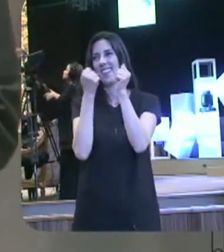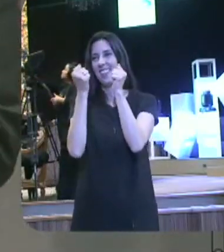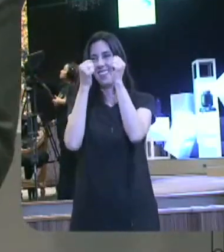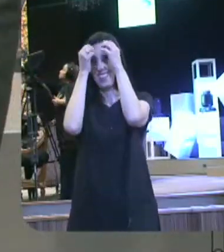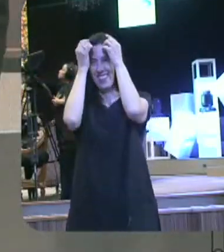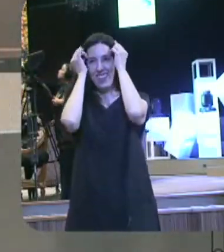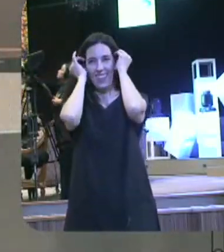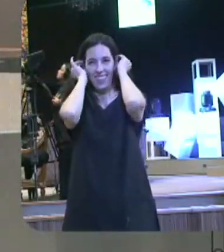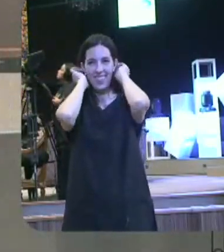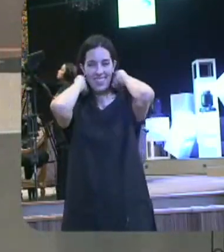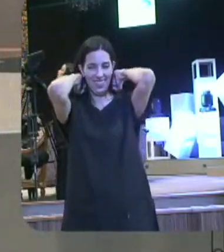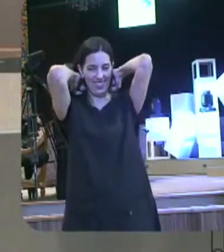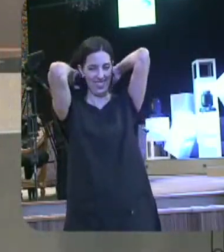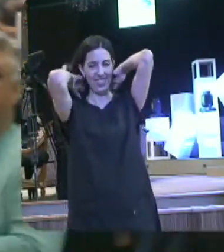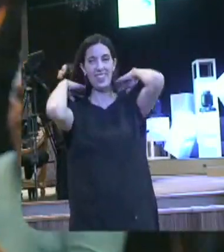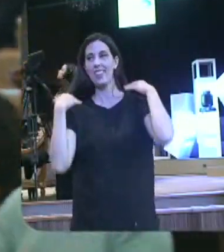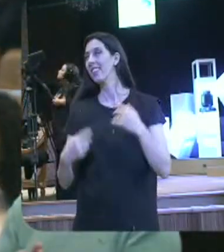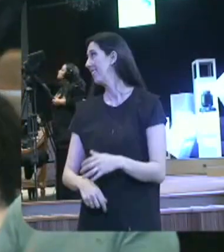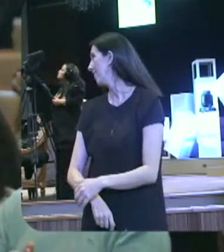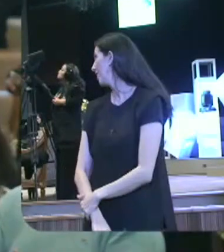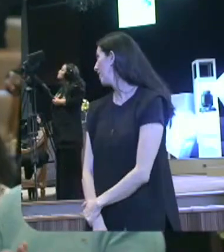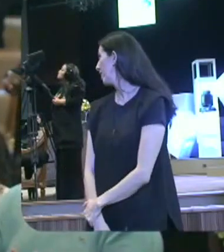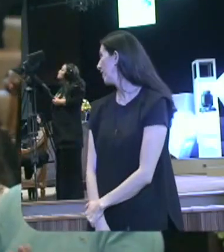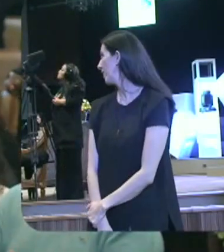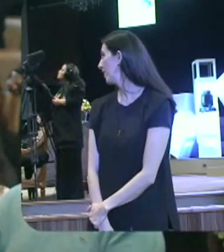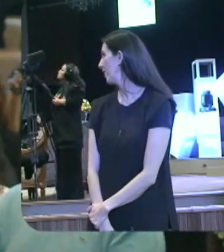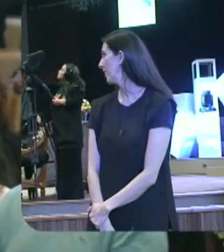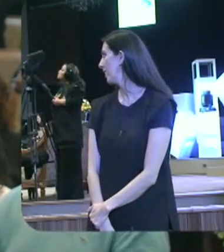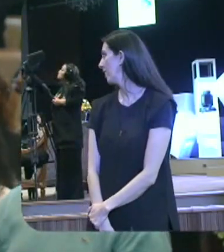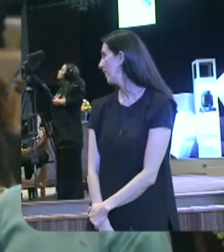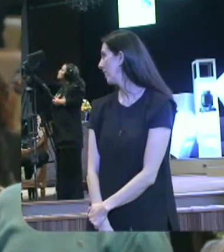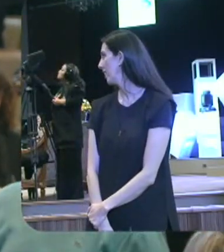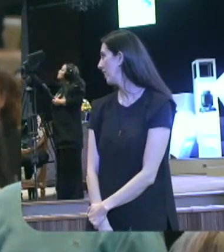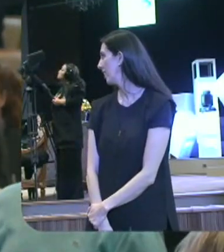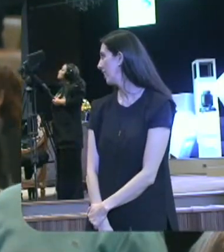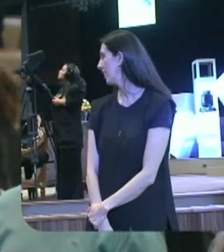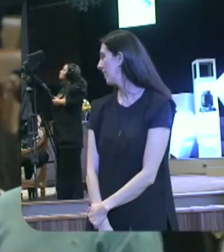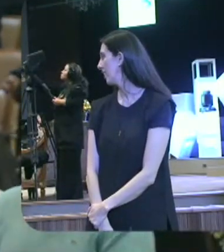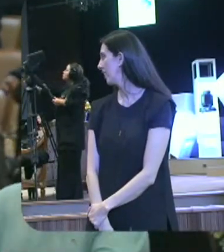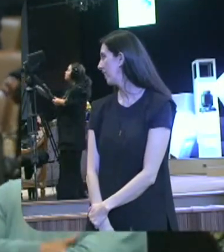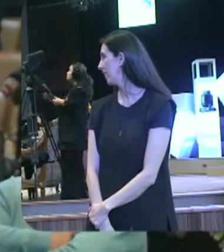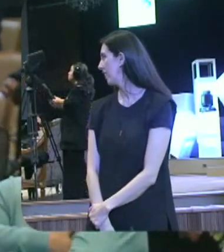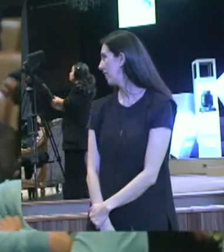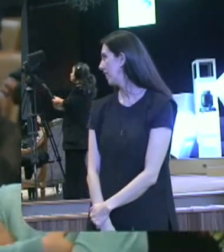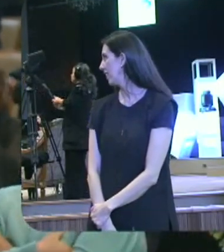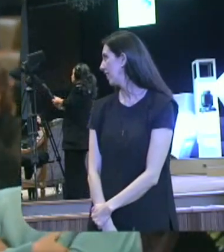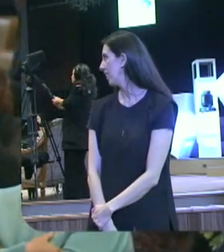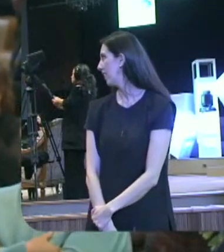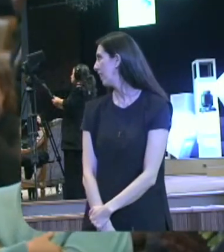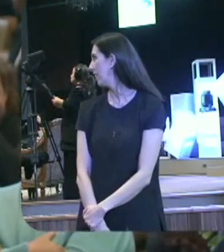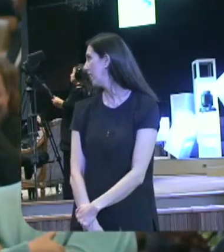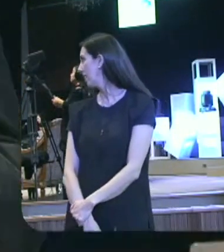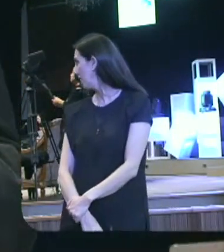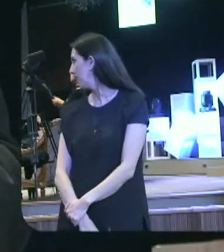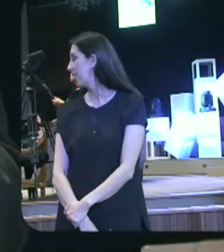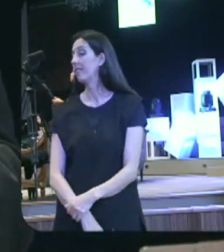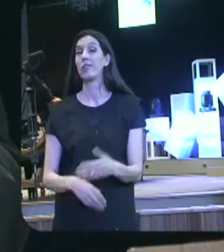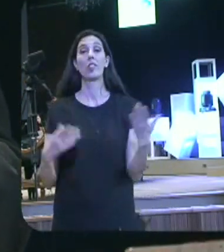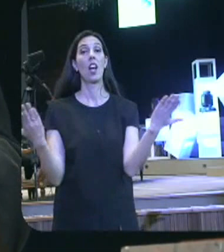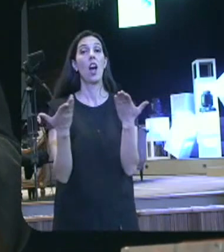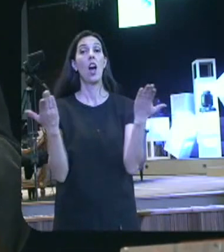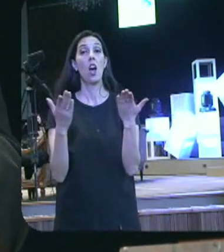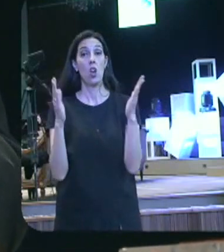Obrigado. Dá um abraço aqui. Obrigado. Amém. Obrigado. Agora nós vamos orar,